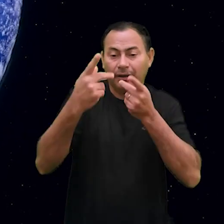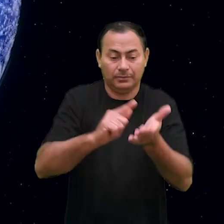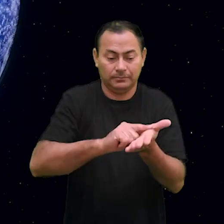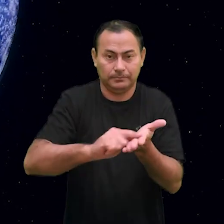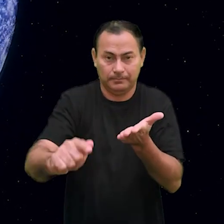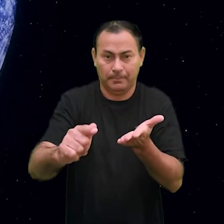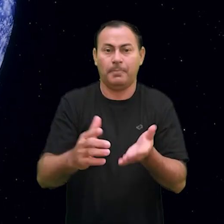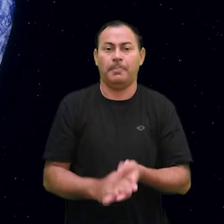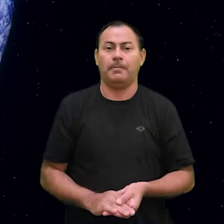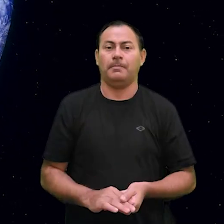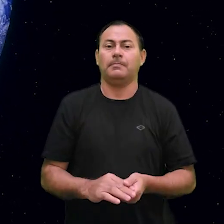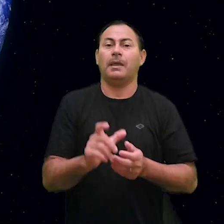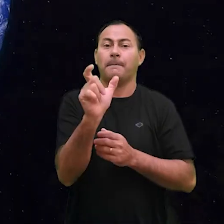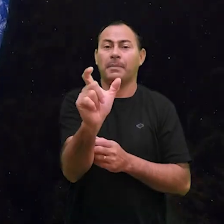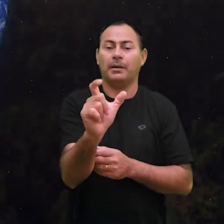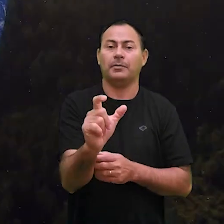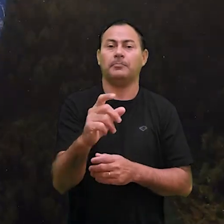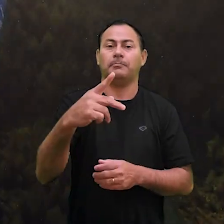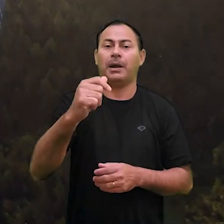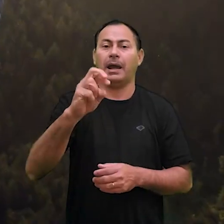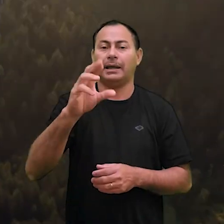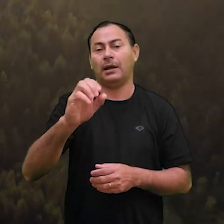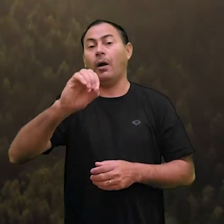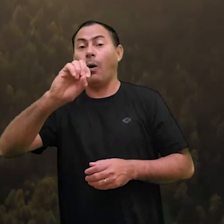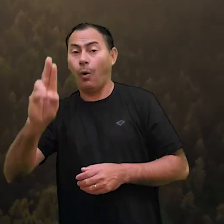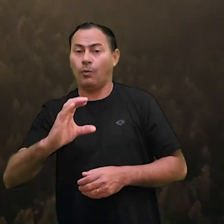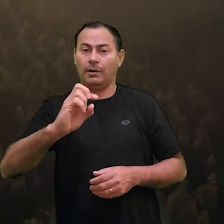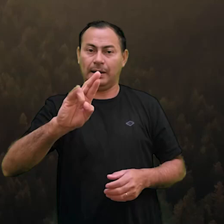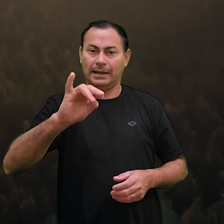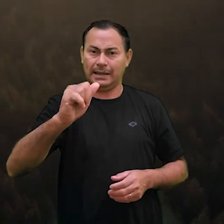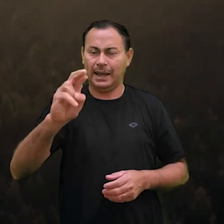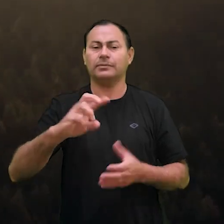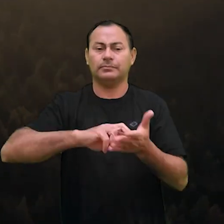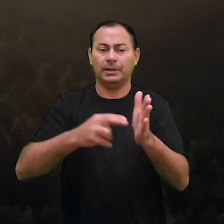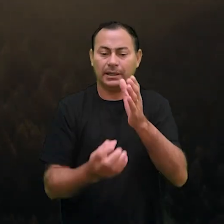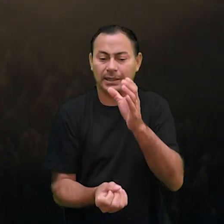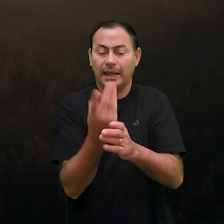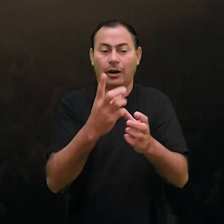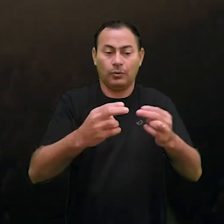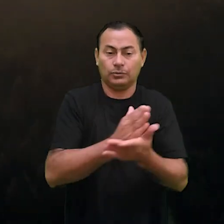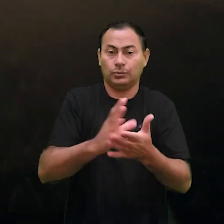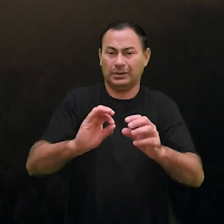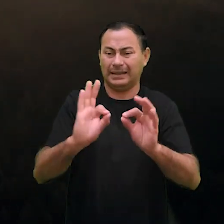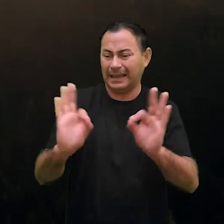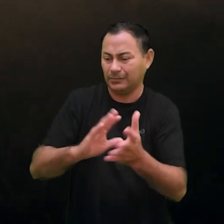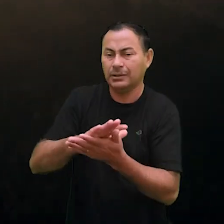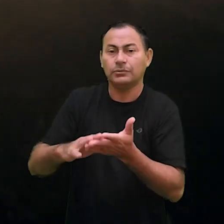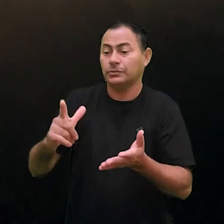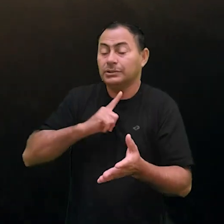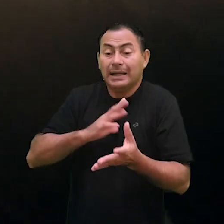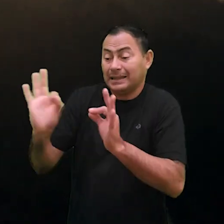neste ponto, com o relato do Gênesis. A palavra bara, ou criar, significa fazer alguma coisa a partir do